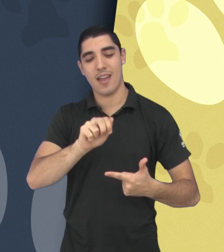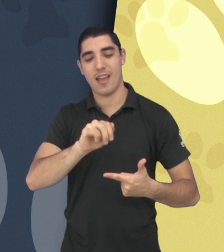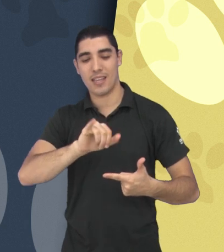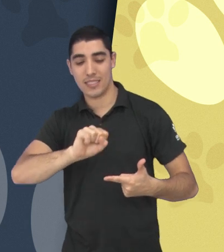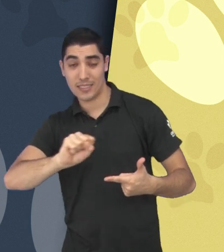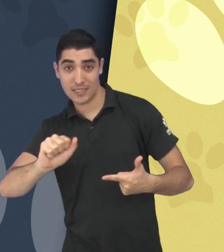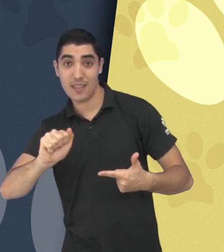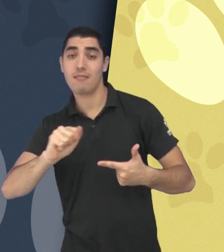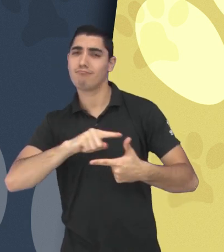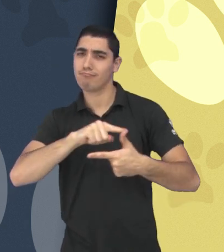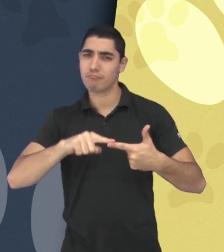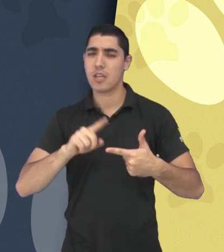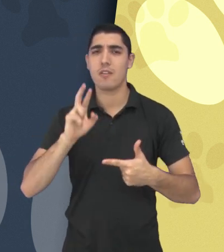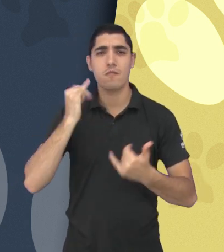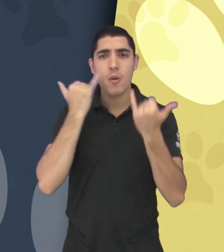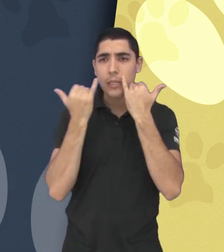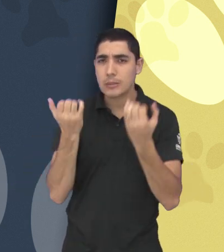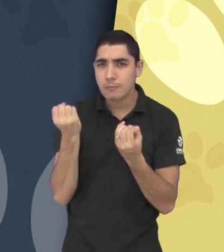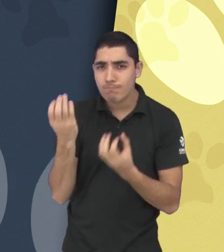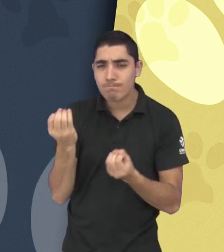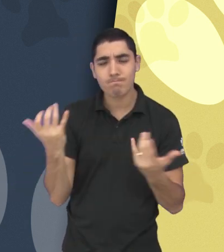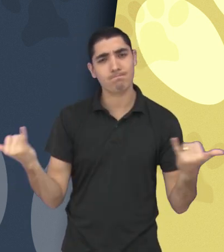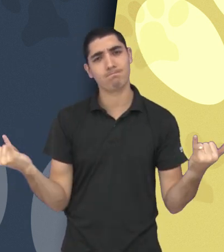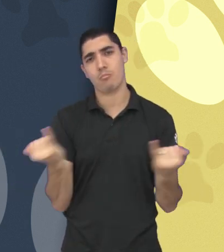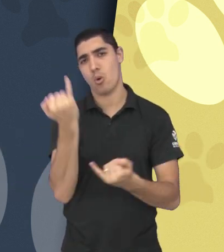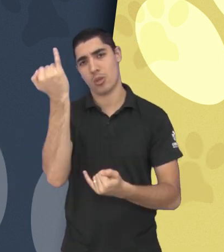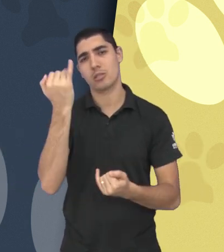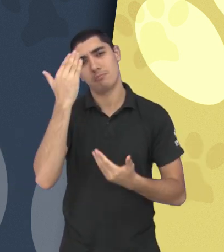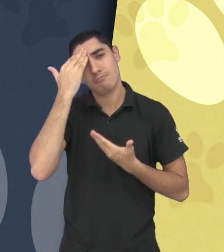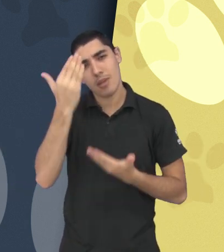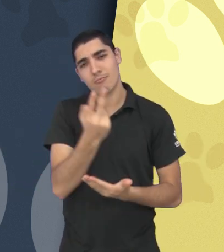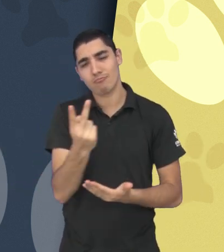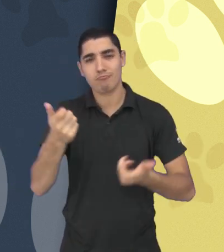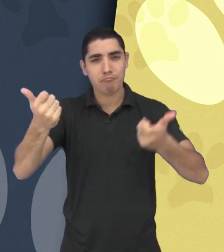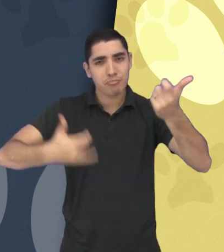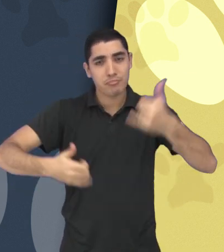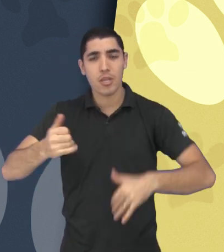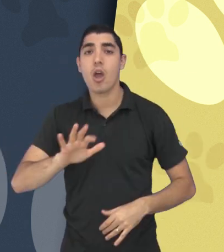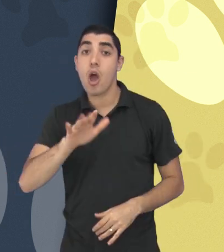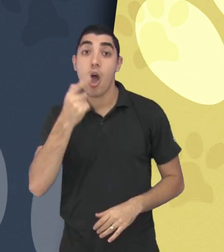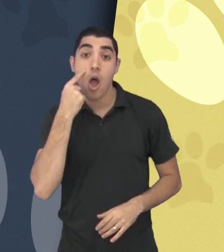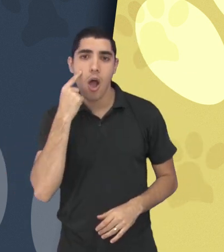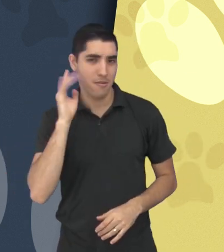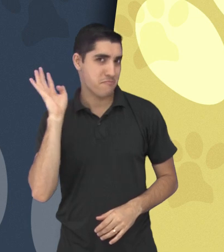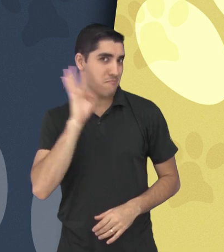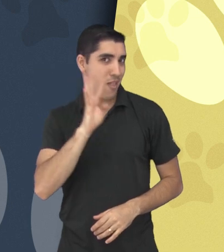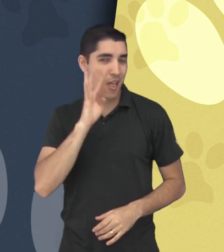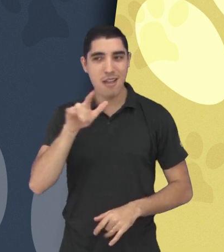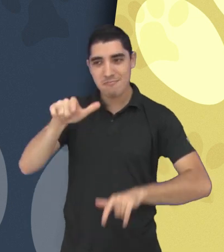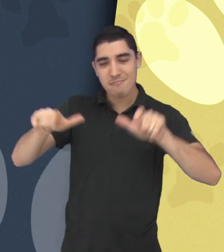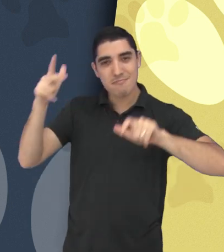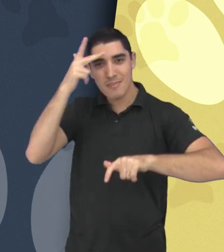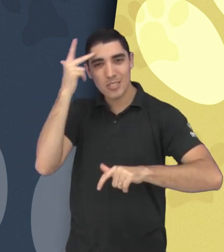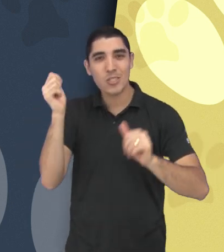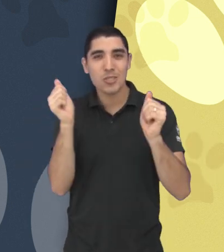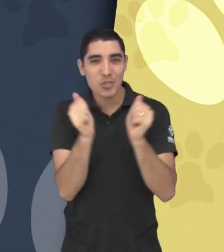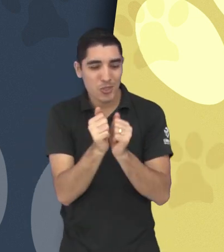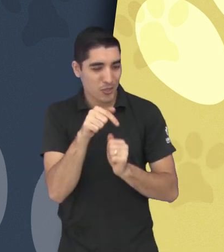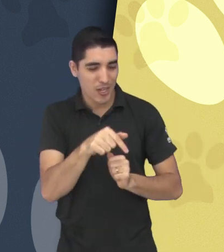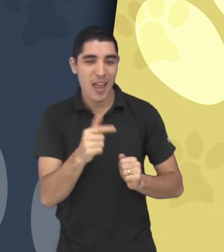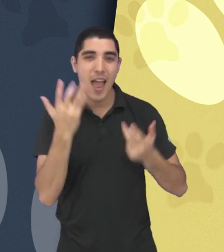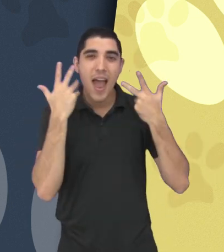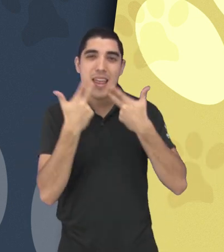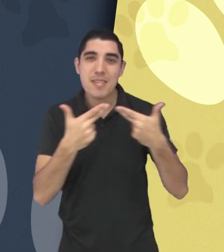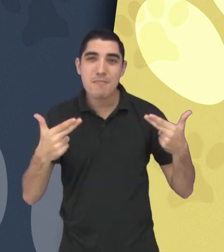doutora Raíssa, também. As informações que vocês trouxeram pra gente foram super importantes. Muito obrigado, viu? E ó, é muito legal, né? Ver as